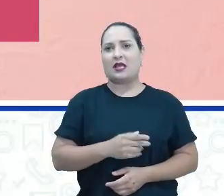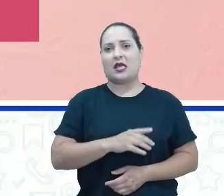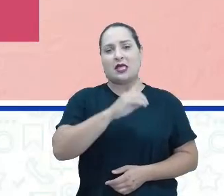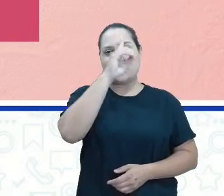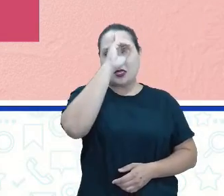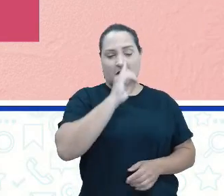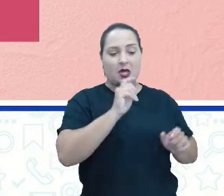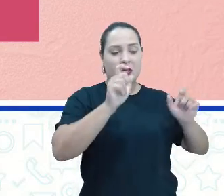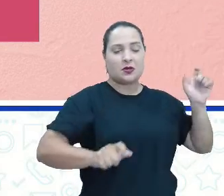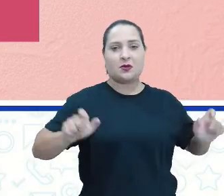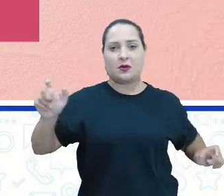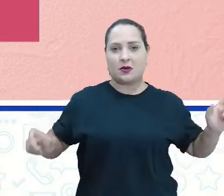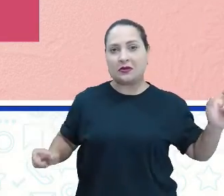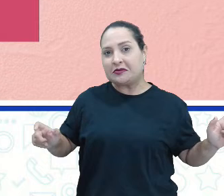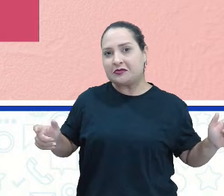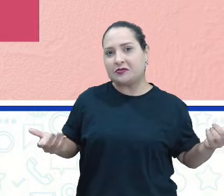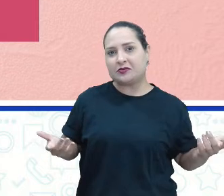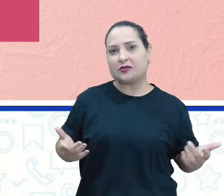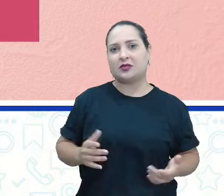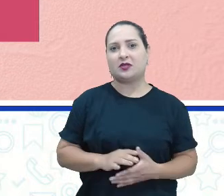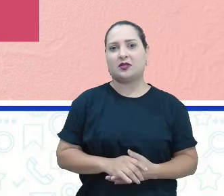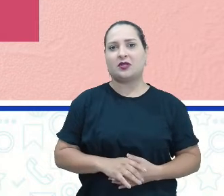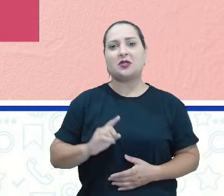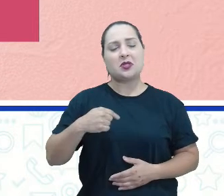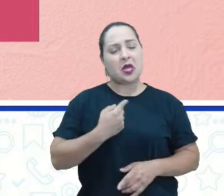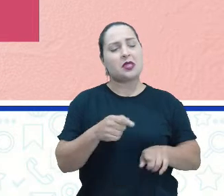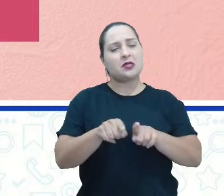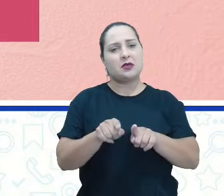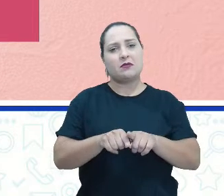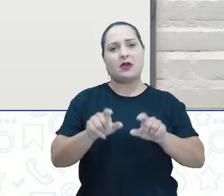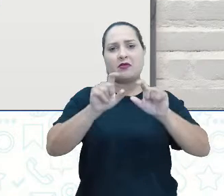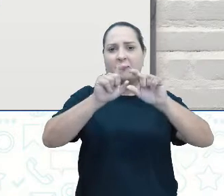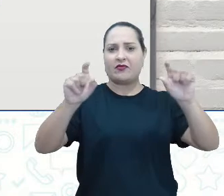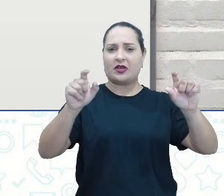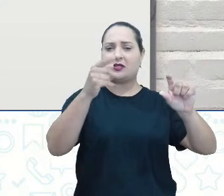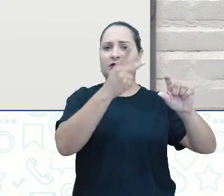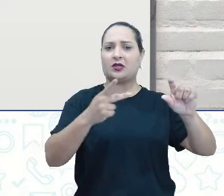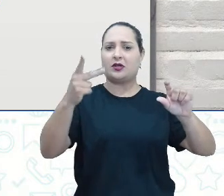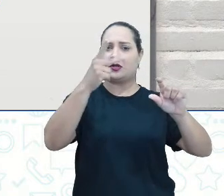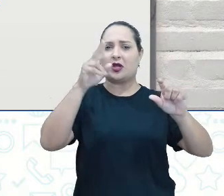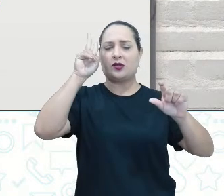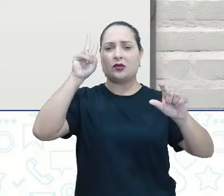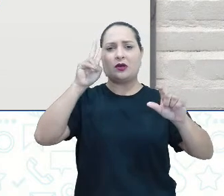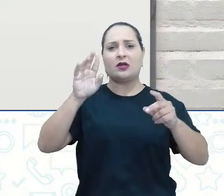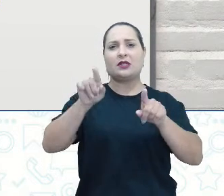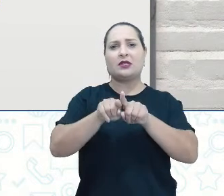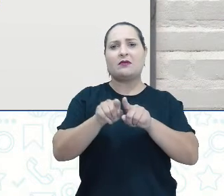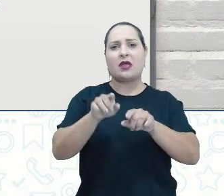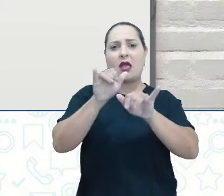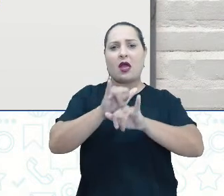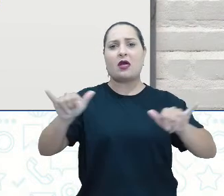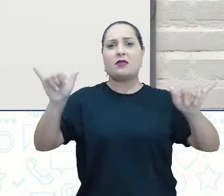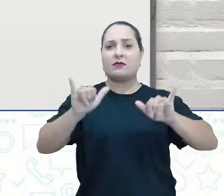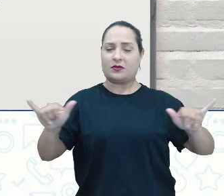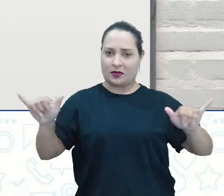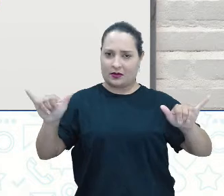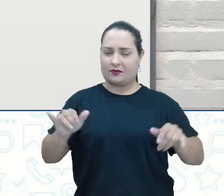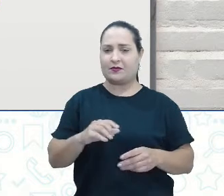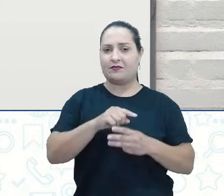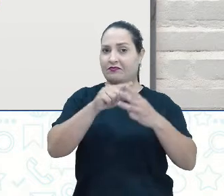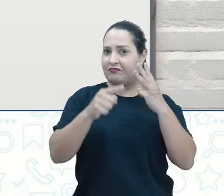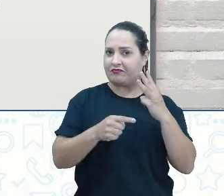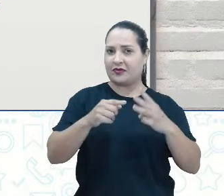estereótipos, veremos o gênero charge e anúncio publicitário. E aí, o que a gente vai aprender hoje? Eu quero que